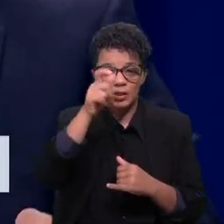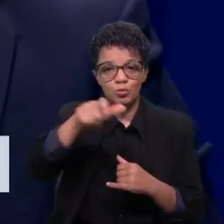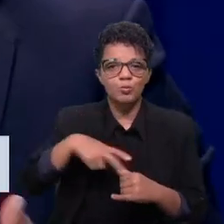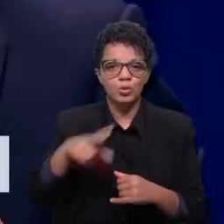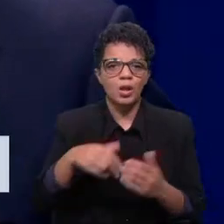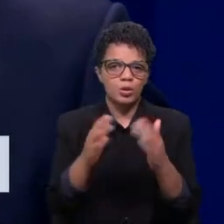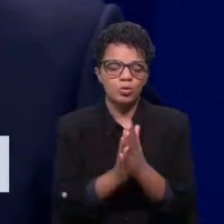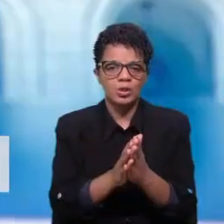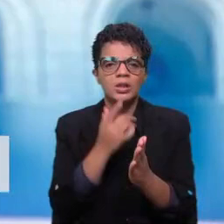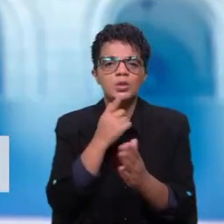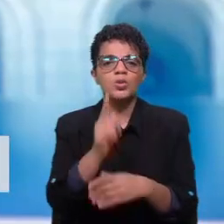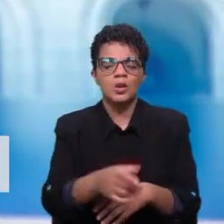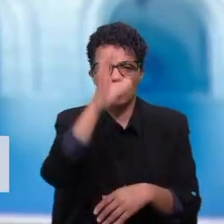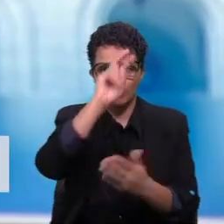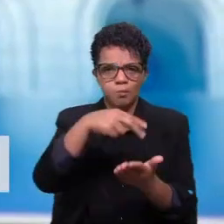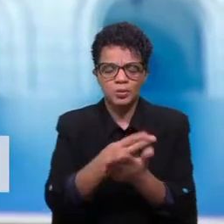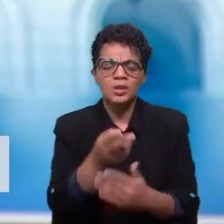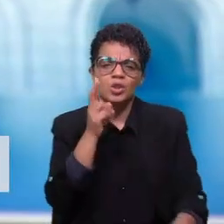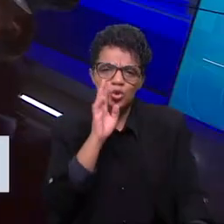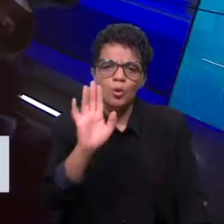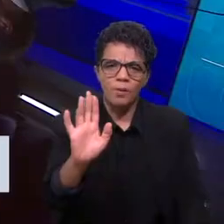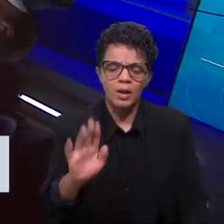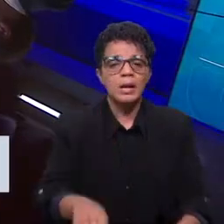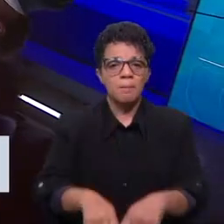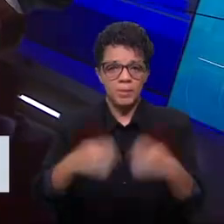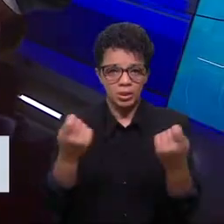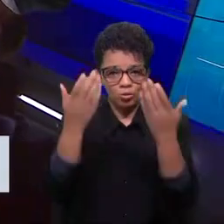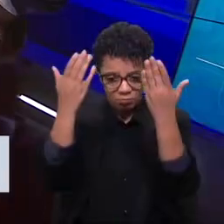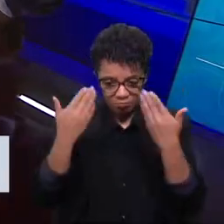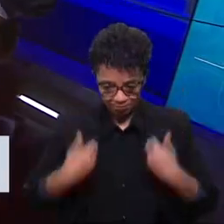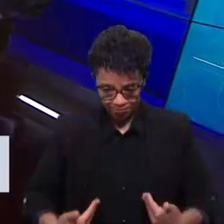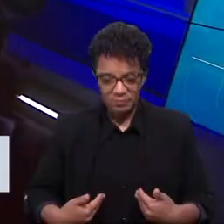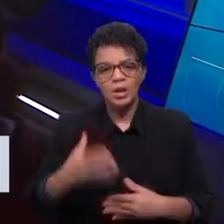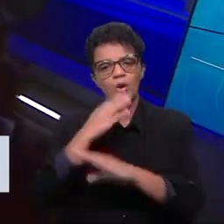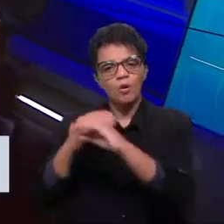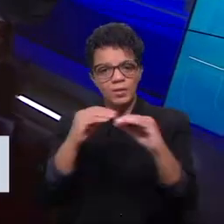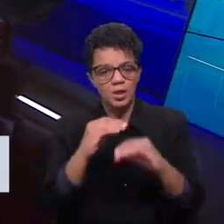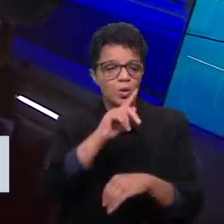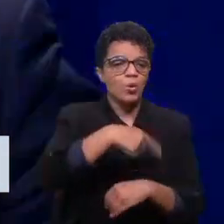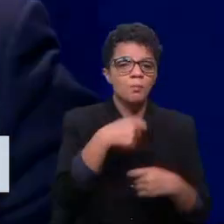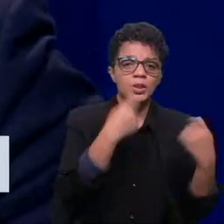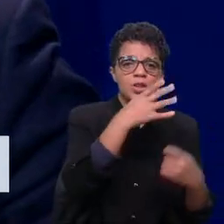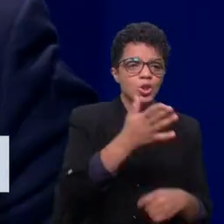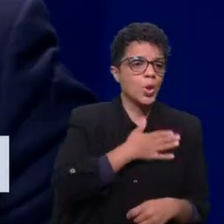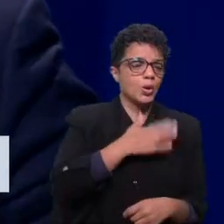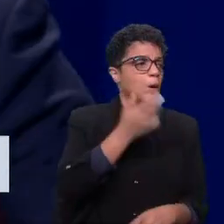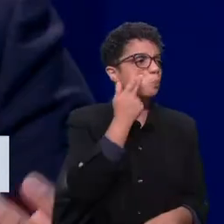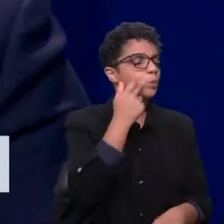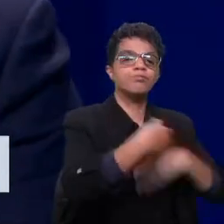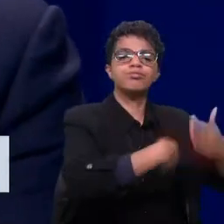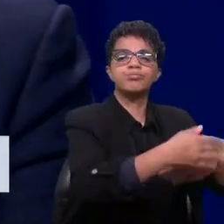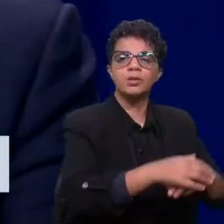der este governo descul lá então desculp lá há o partido diz está disponível quer conversar o outro partido diz eu não quero nada e sou arrogante vou